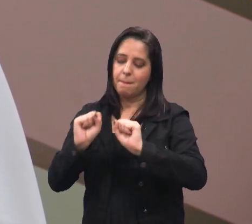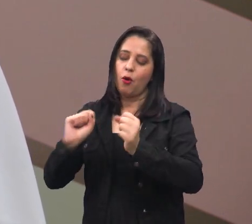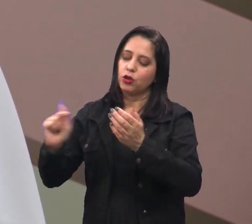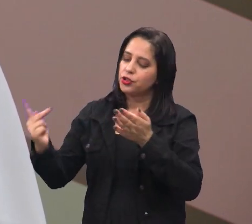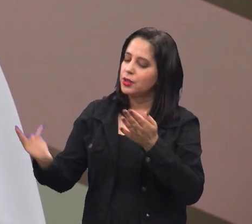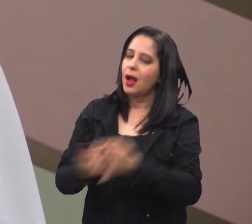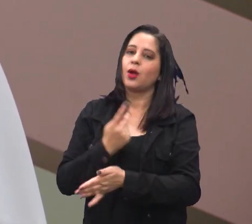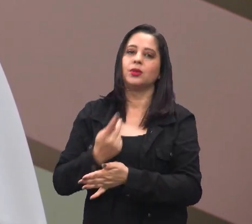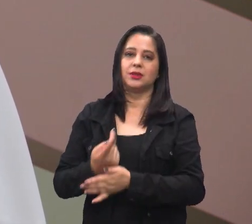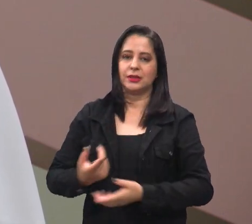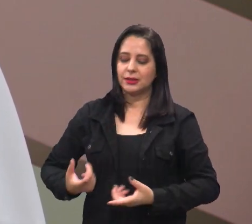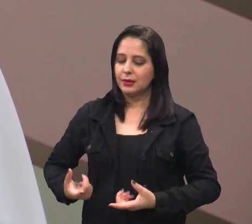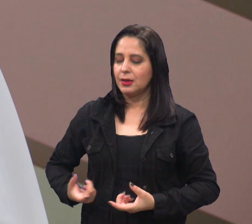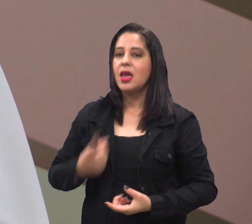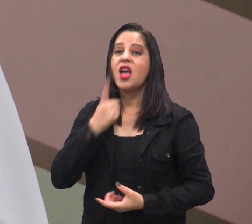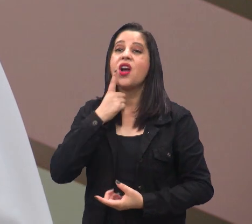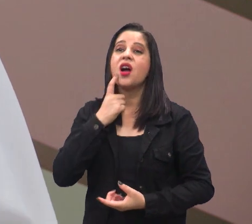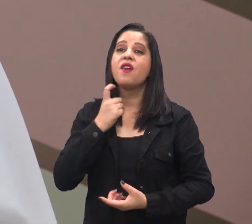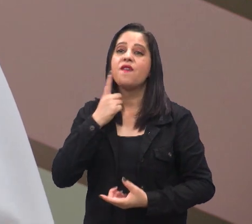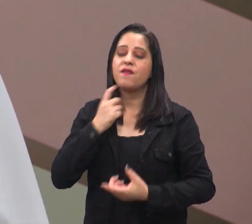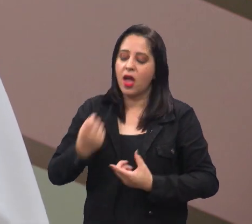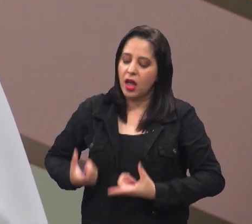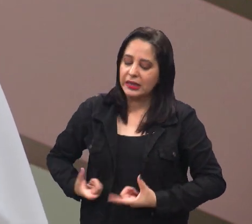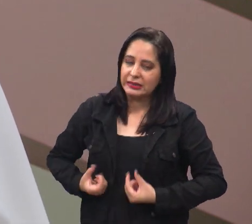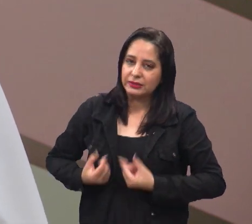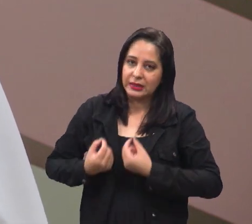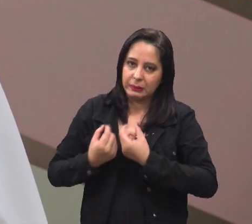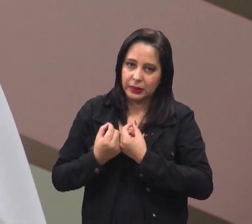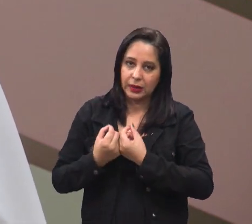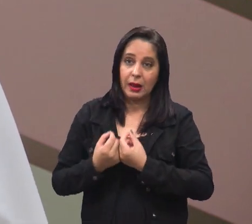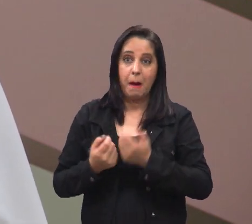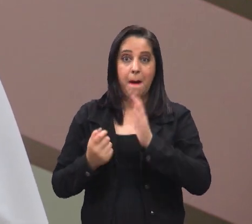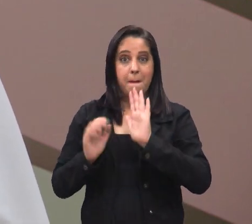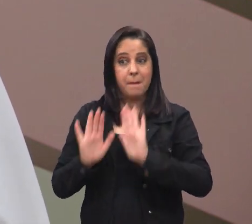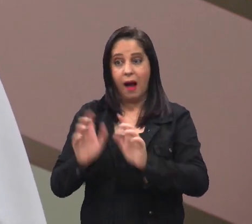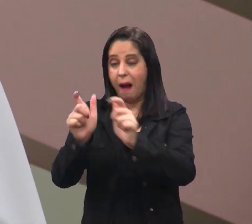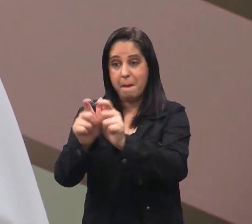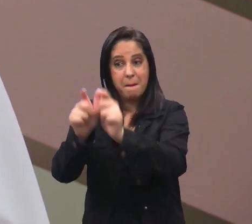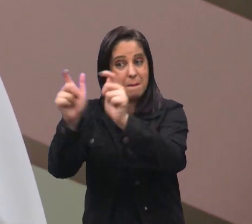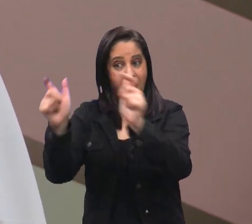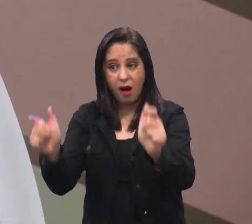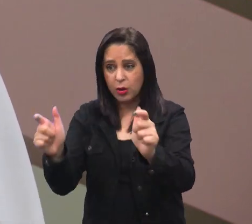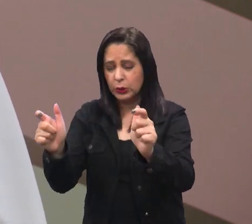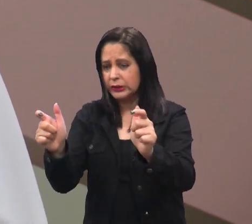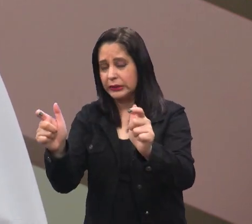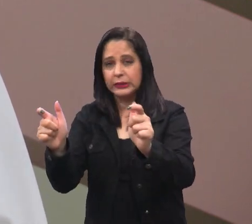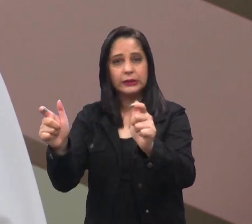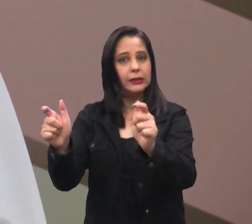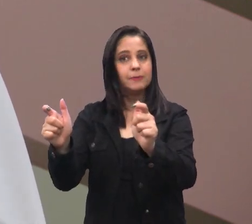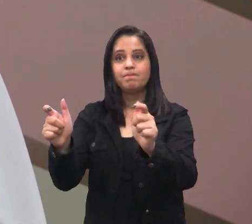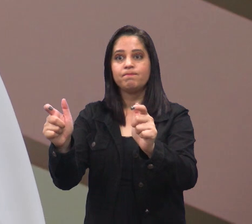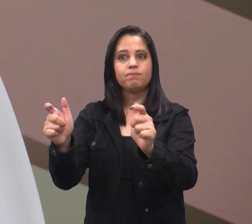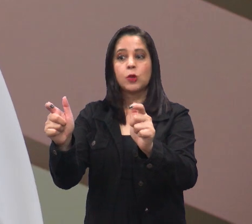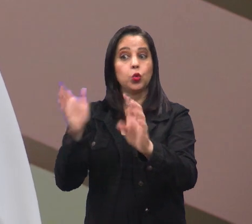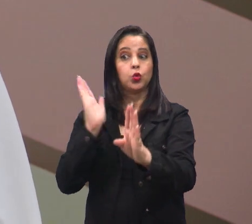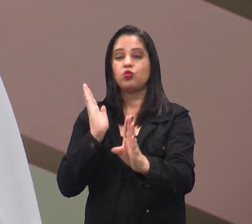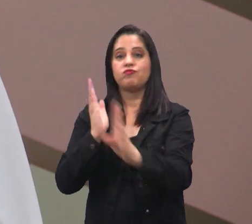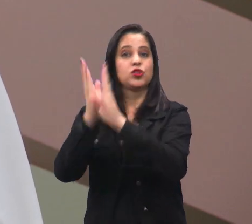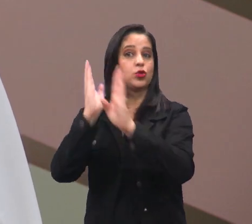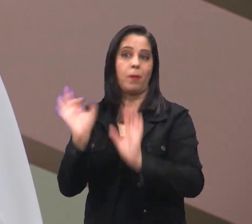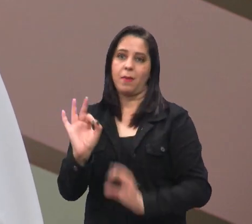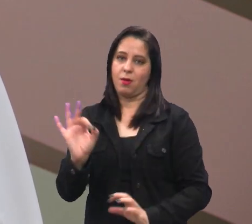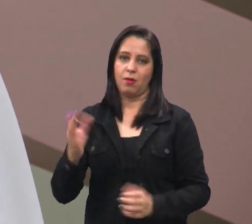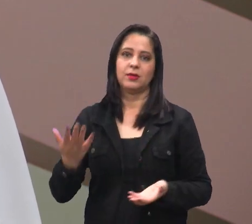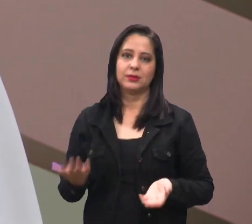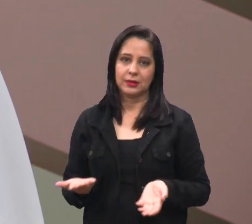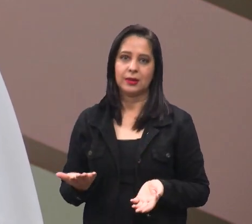leucemia aguda ou alterações da medula. Mas na grande maioria dos pacientes, nós não observamos esse contato com essas substâncias